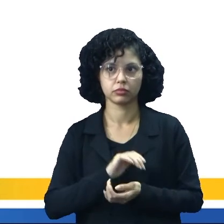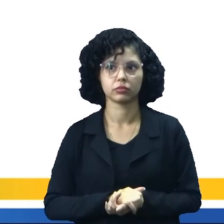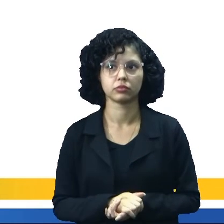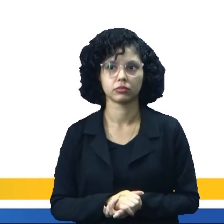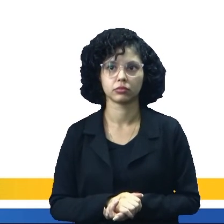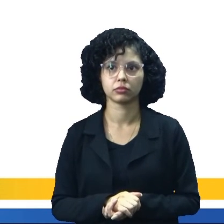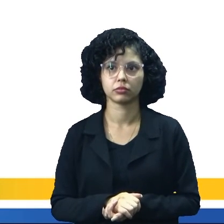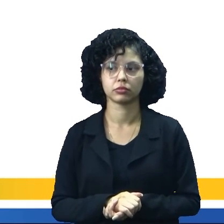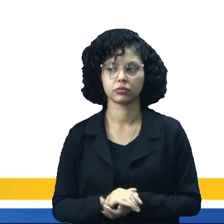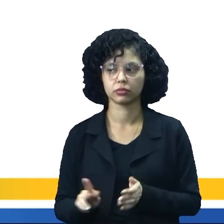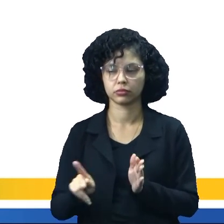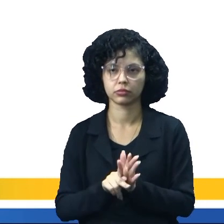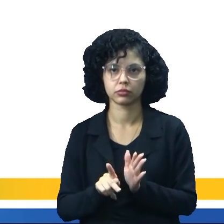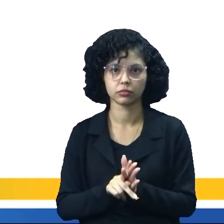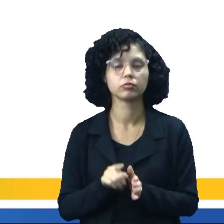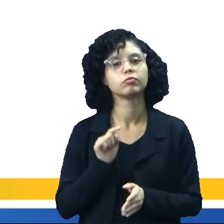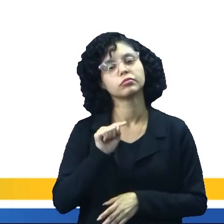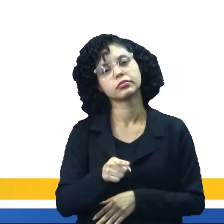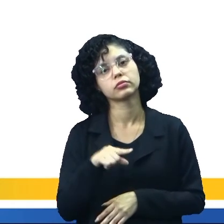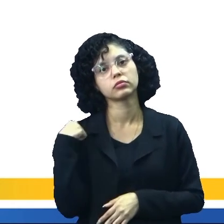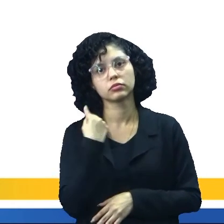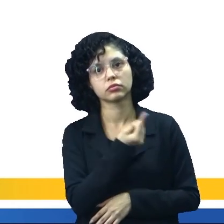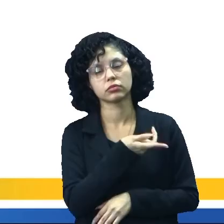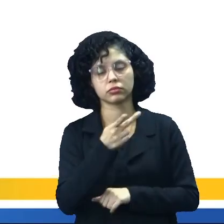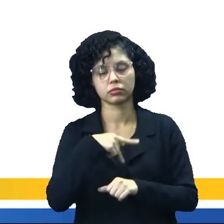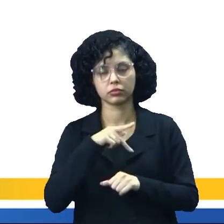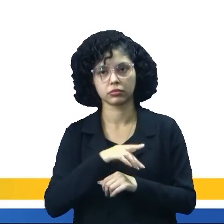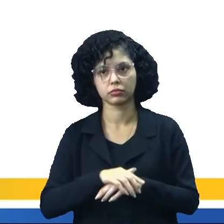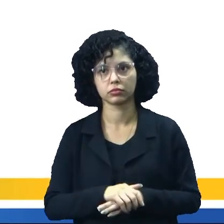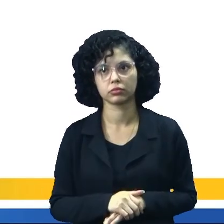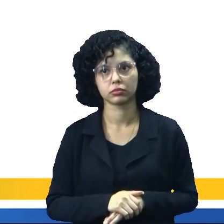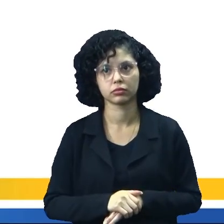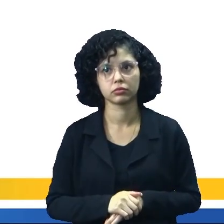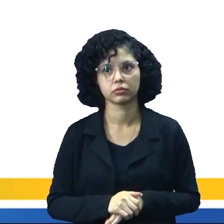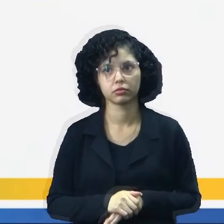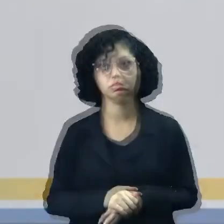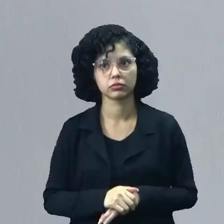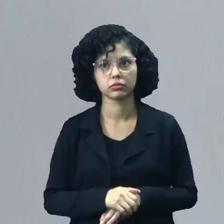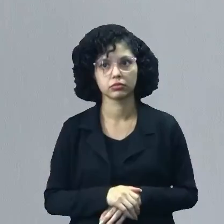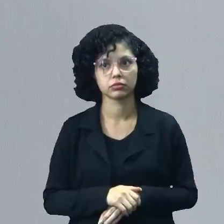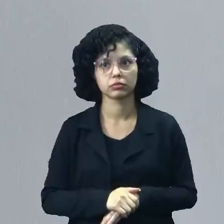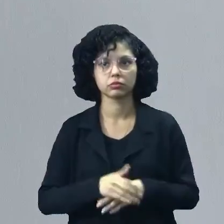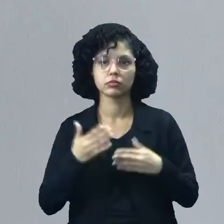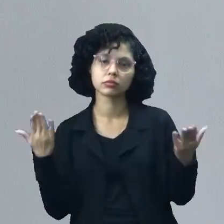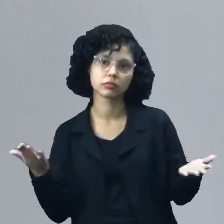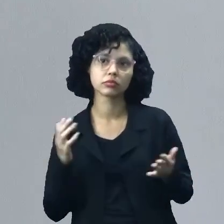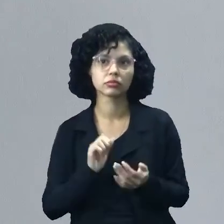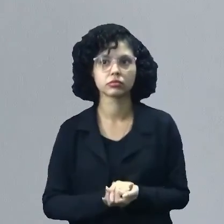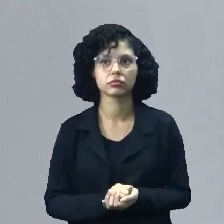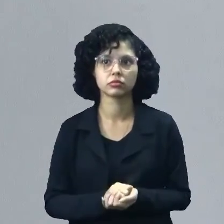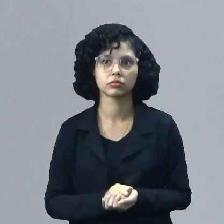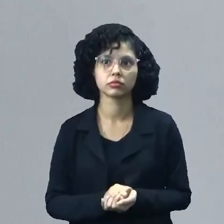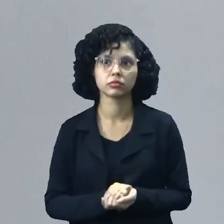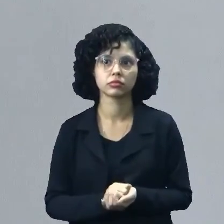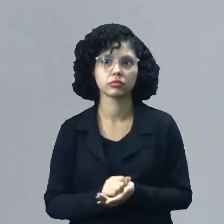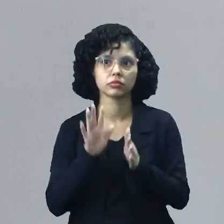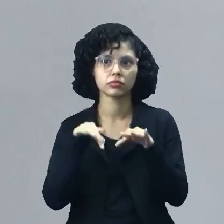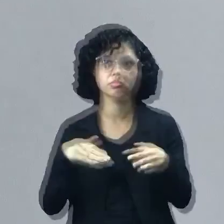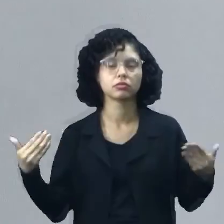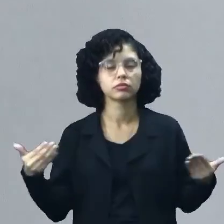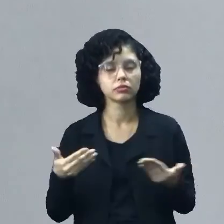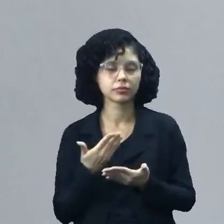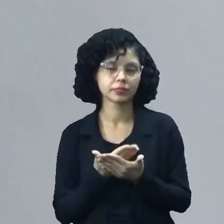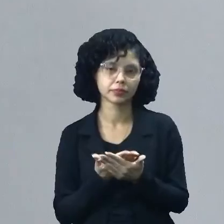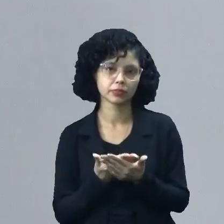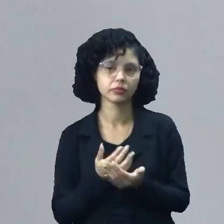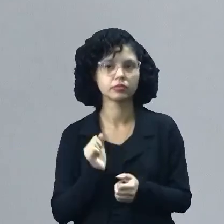econômica. A que predomina aí dentro do nosso país é a econômica. Então é isso, gente. encerramos a nossa